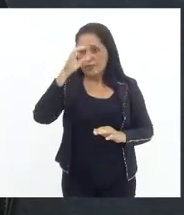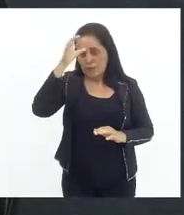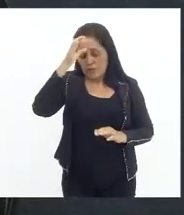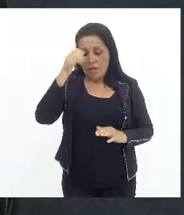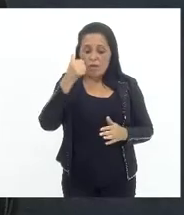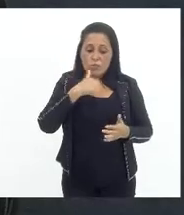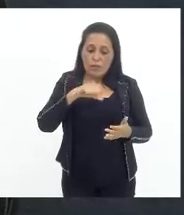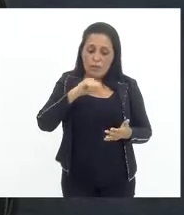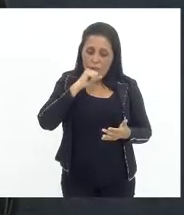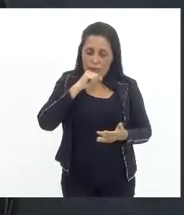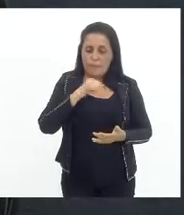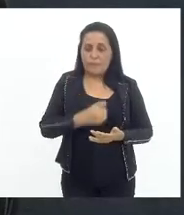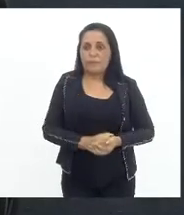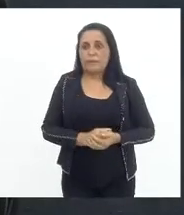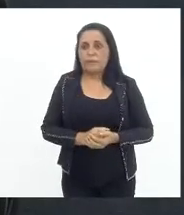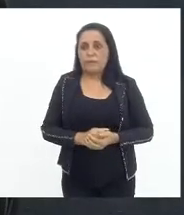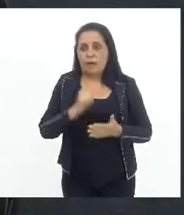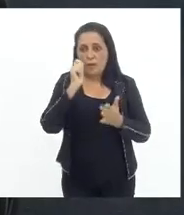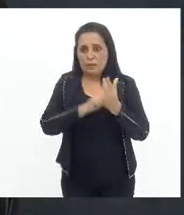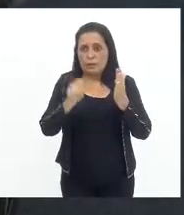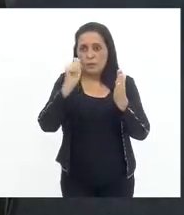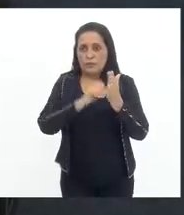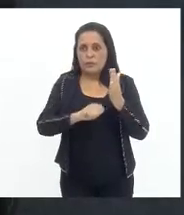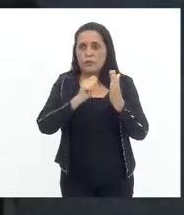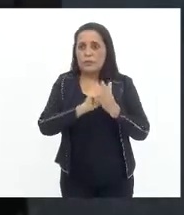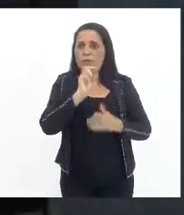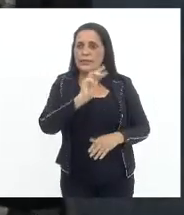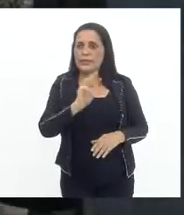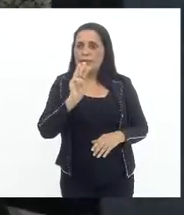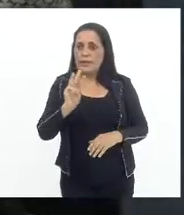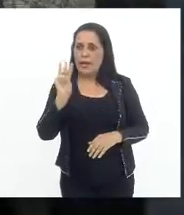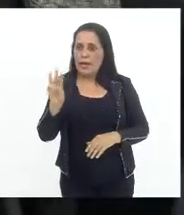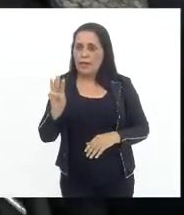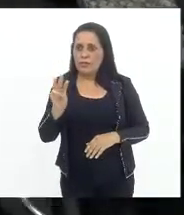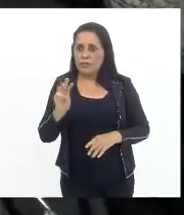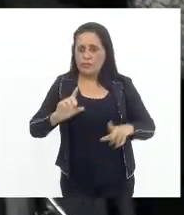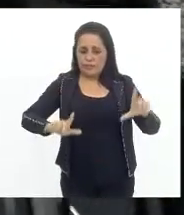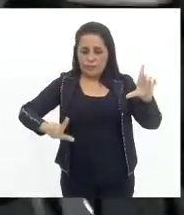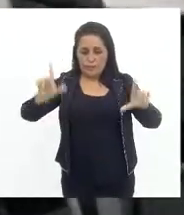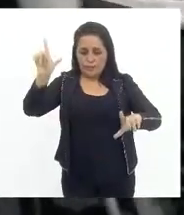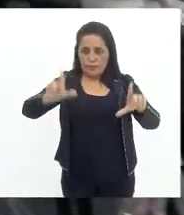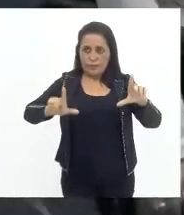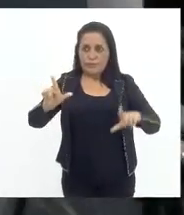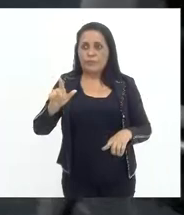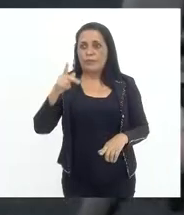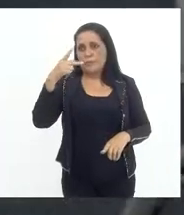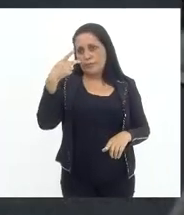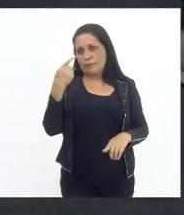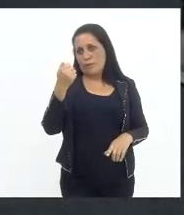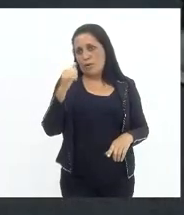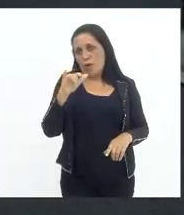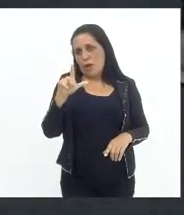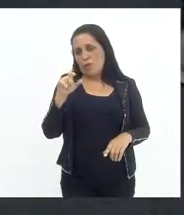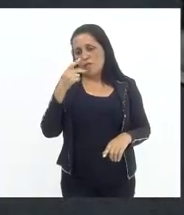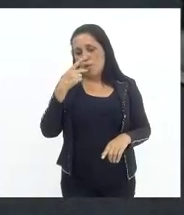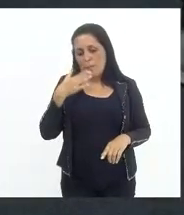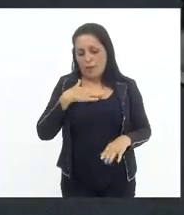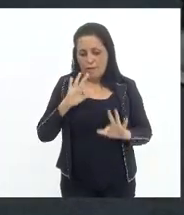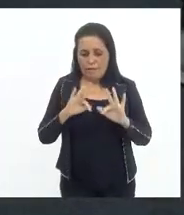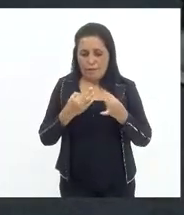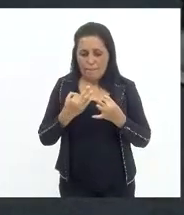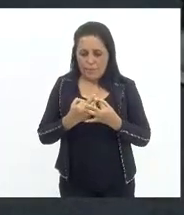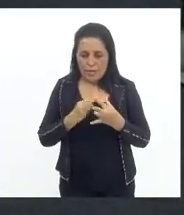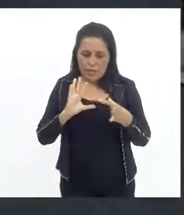escrita para um site, enfim, da grande imprensa, o Paulinho afirmou: minha família tem